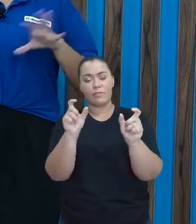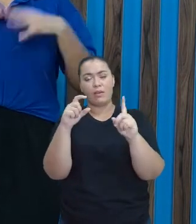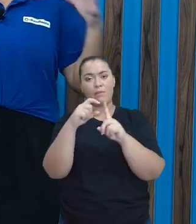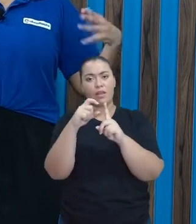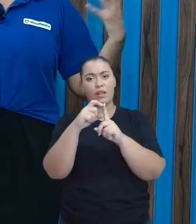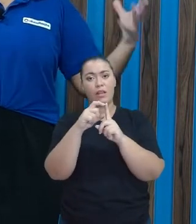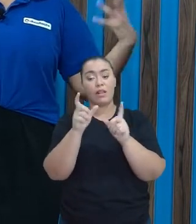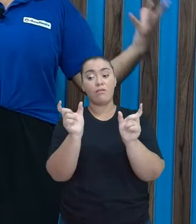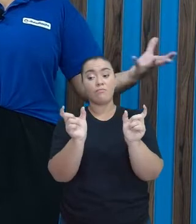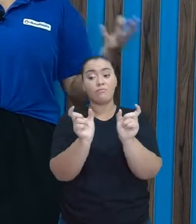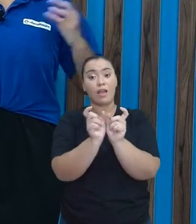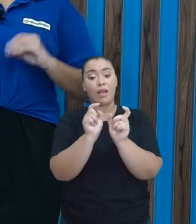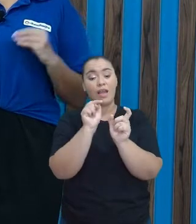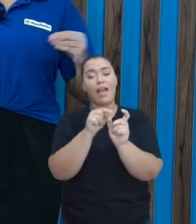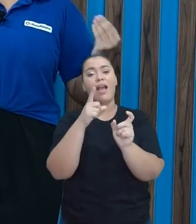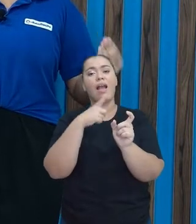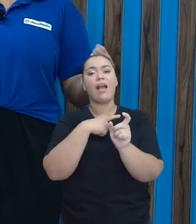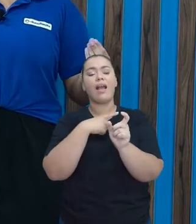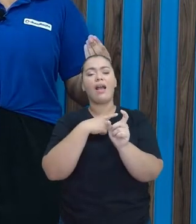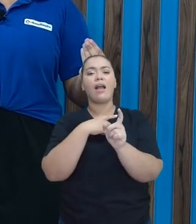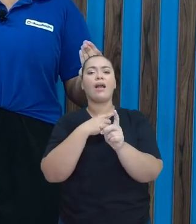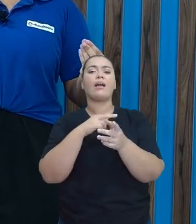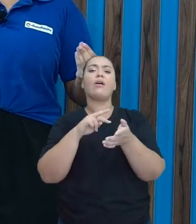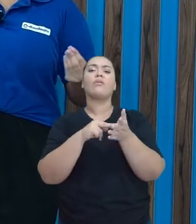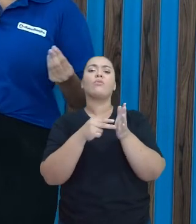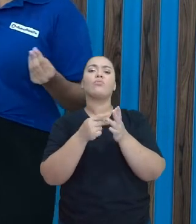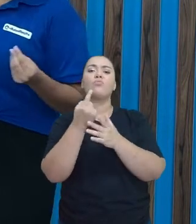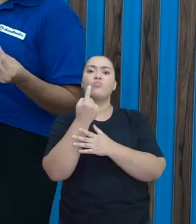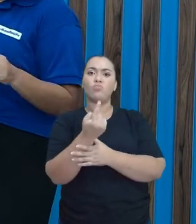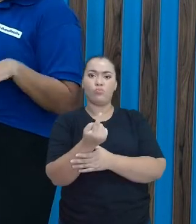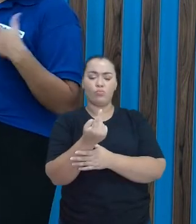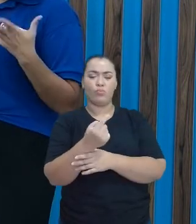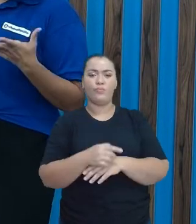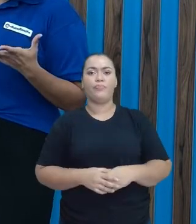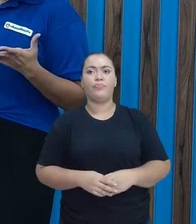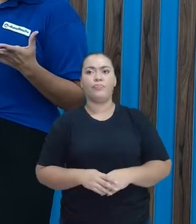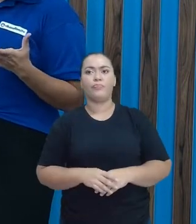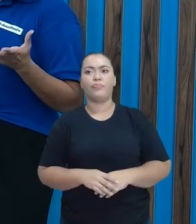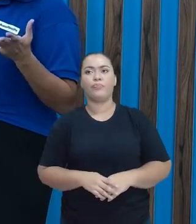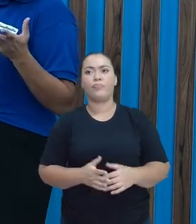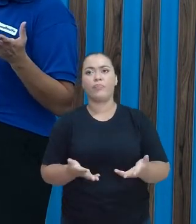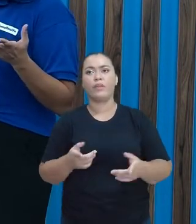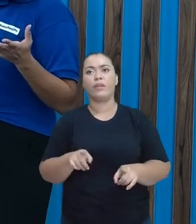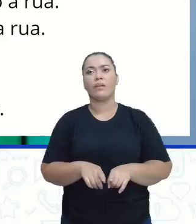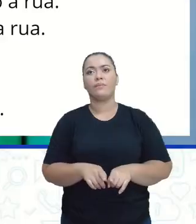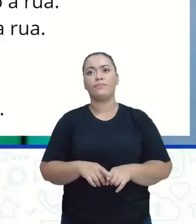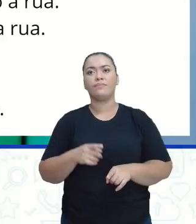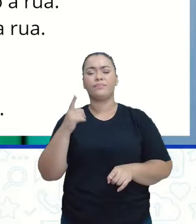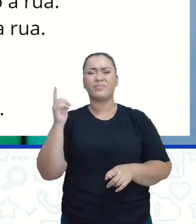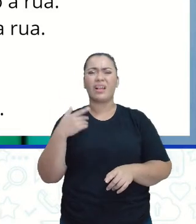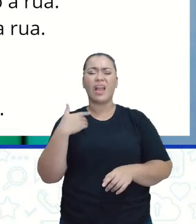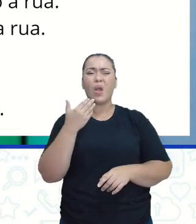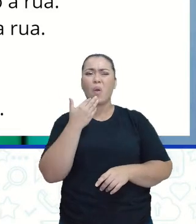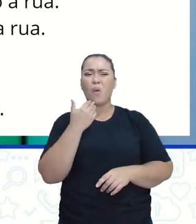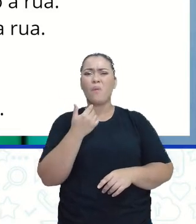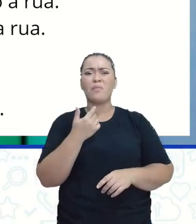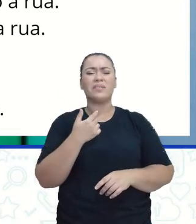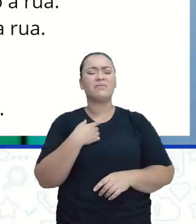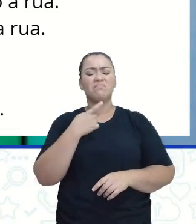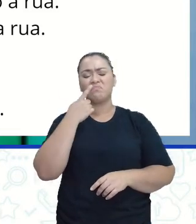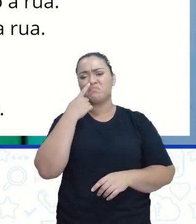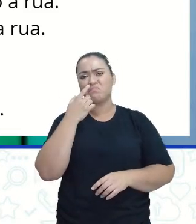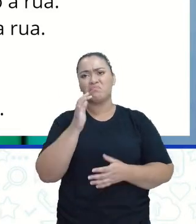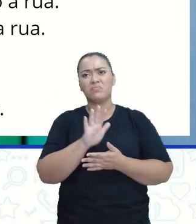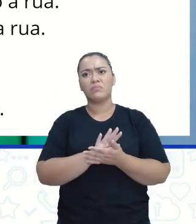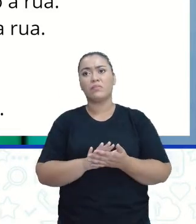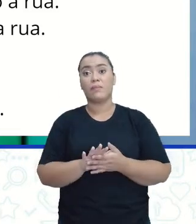e tem essa função do adjetivo. Tá? Então, vamos observar algumas. A comida estava sem